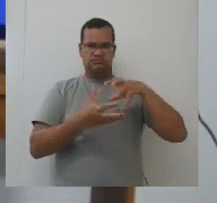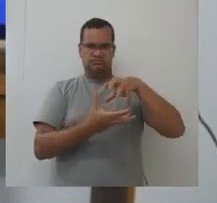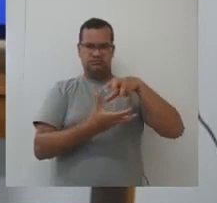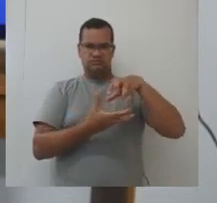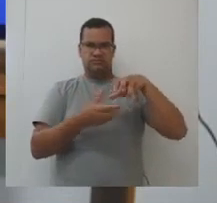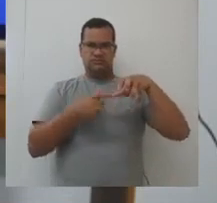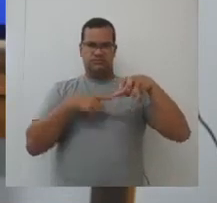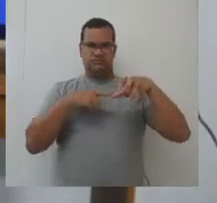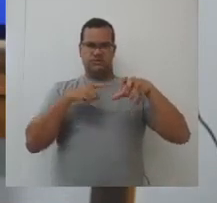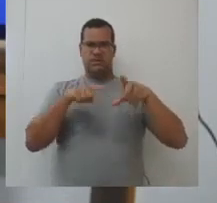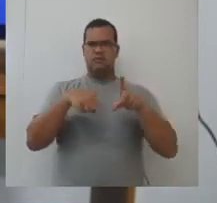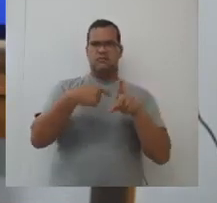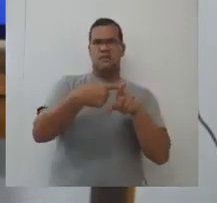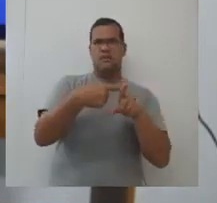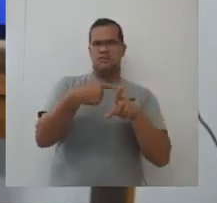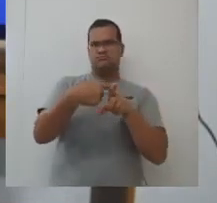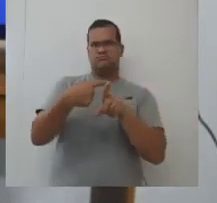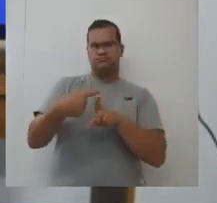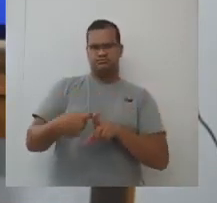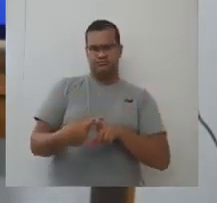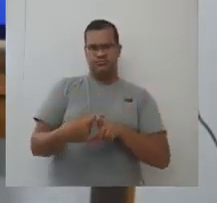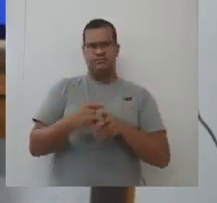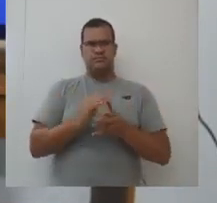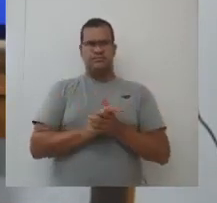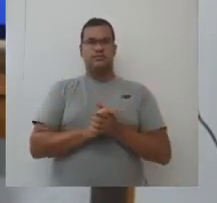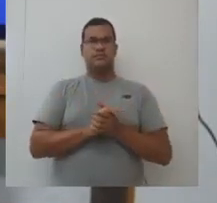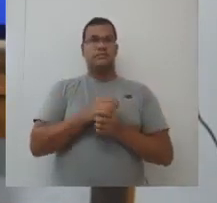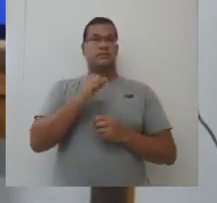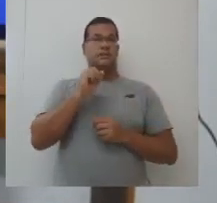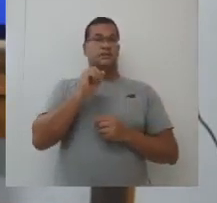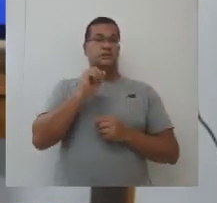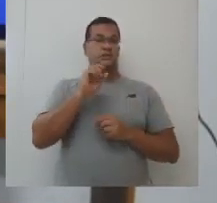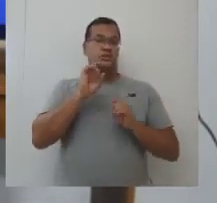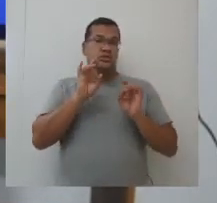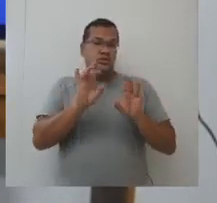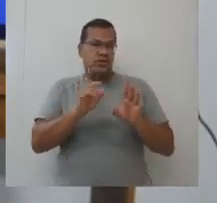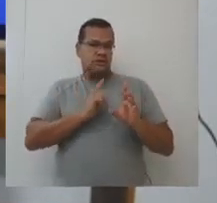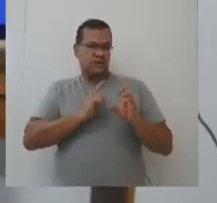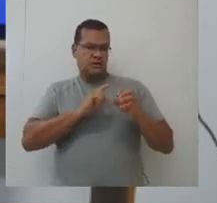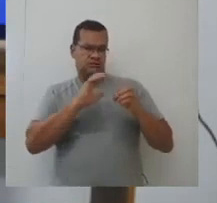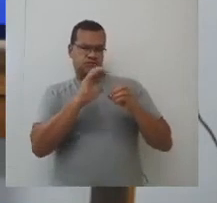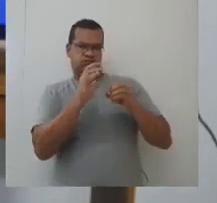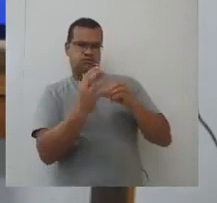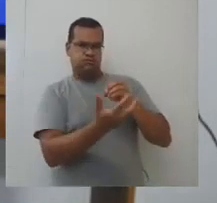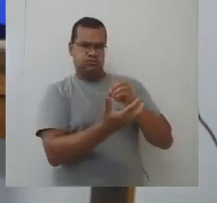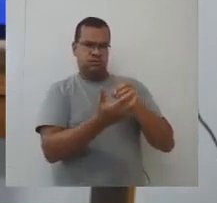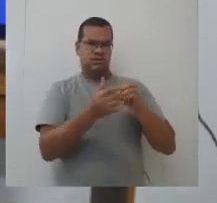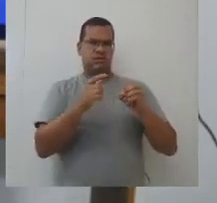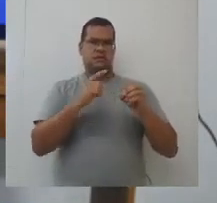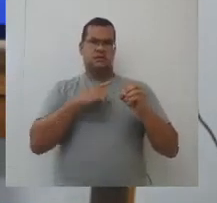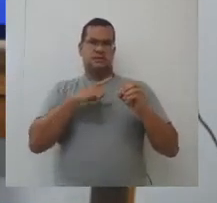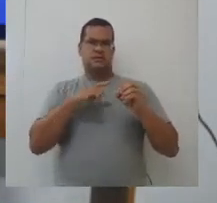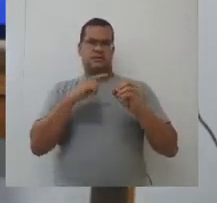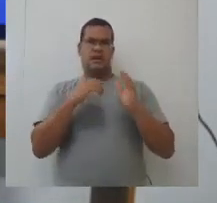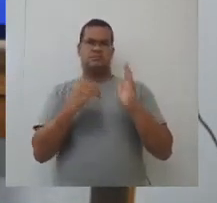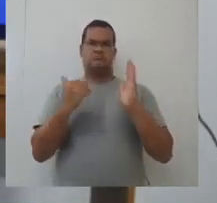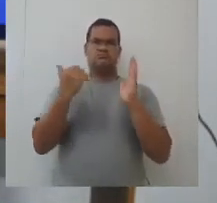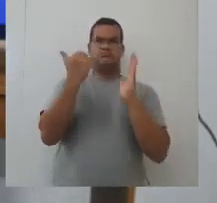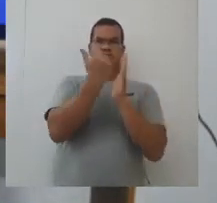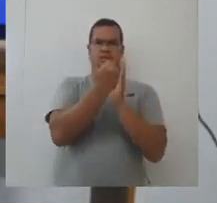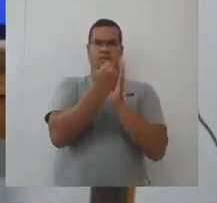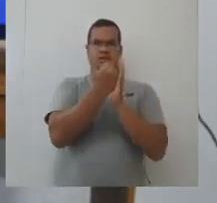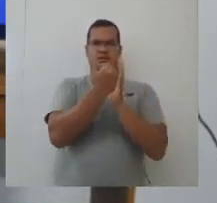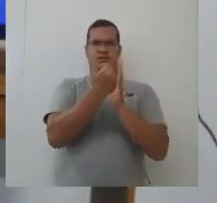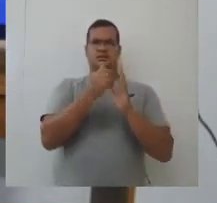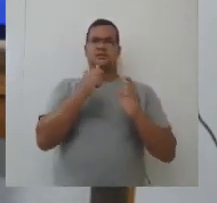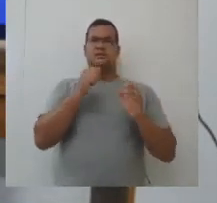com excesso de carga elétrica. Só vai existir campo elétrico se uma carga tiver excesso, se um corpo